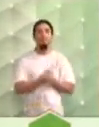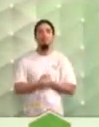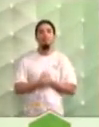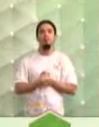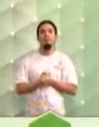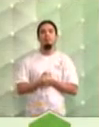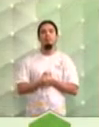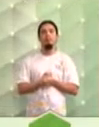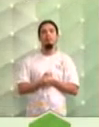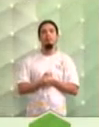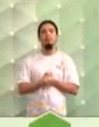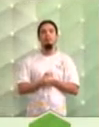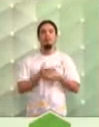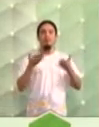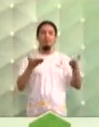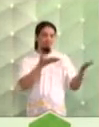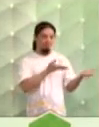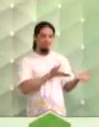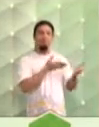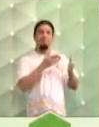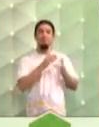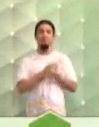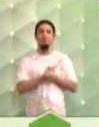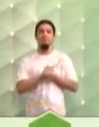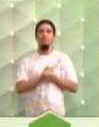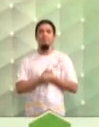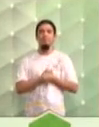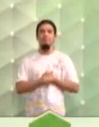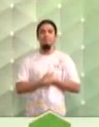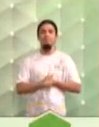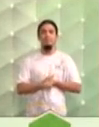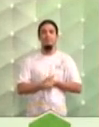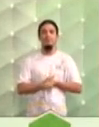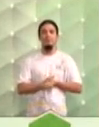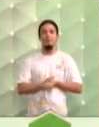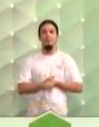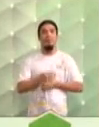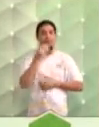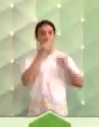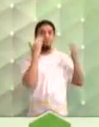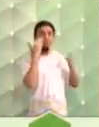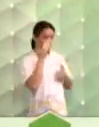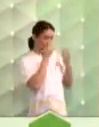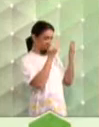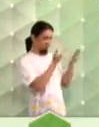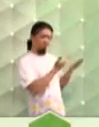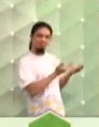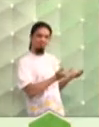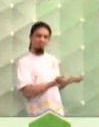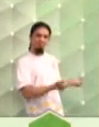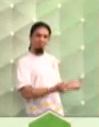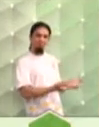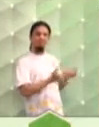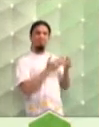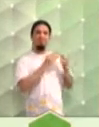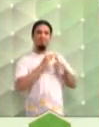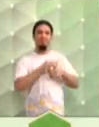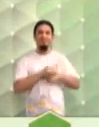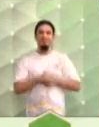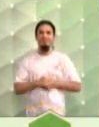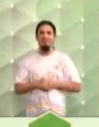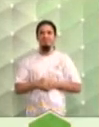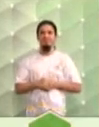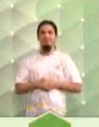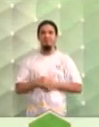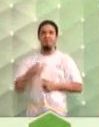fica aqui do meu lado. Fica aqui do meu lado. É só para fazer o contraste. Dá só uma olhada então, nesse desnível. Mas é porque no pé de tênis eu tô